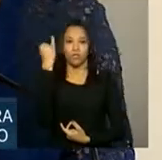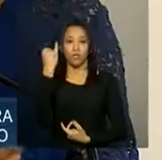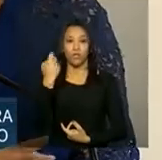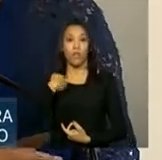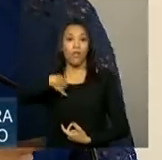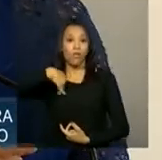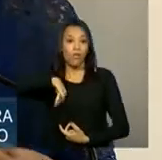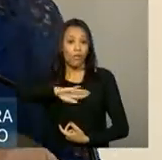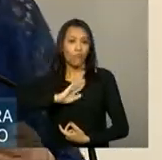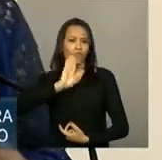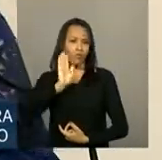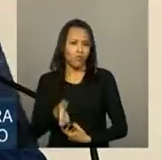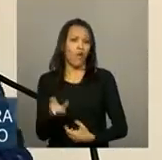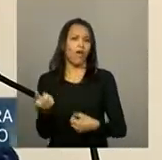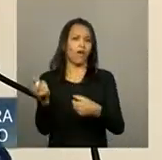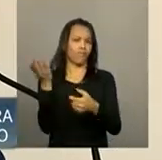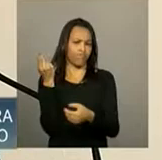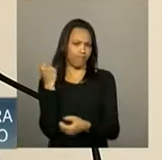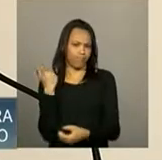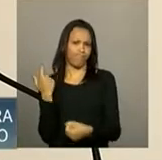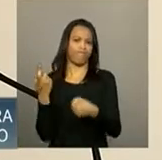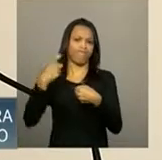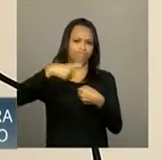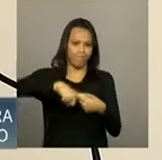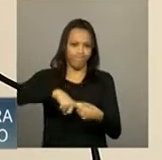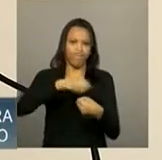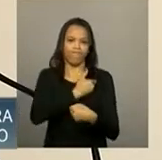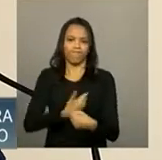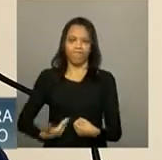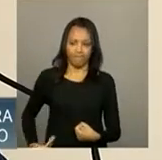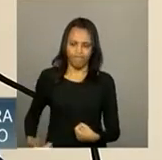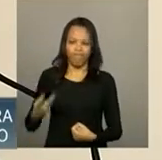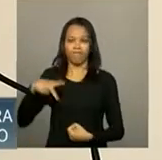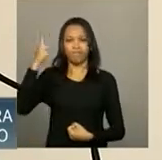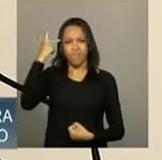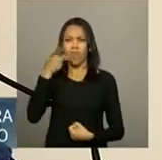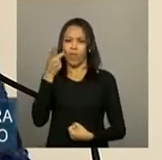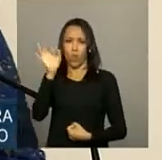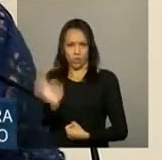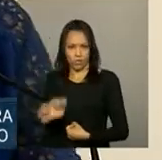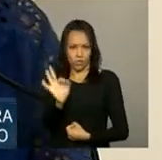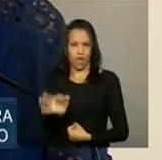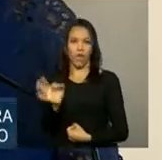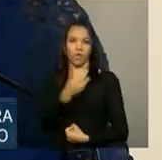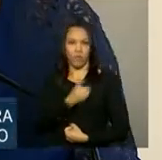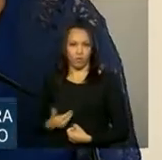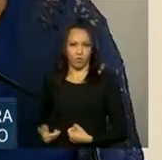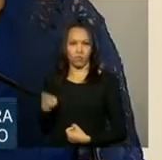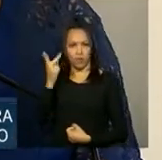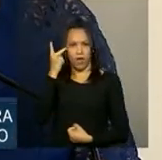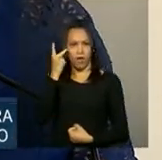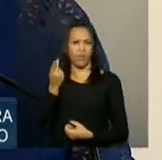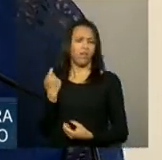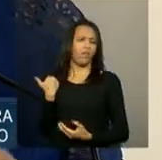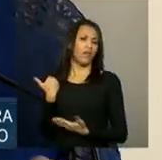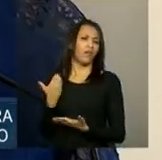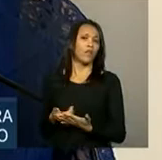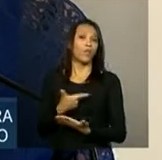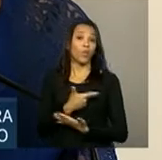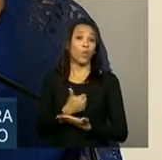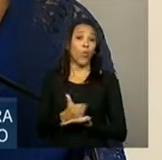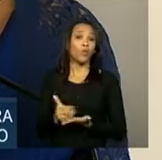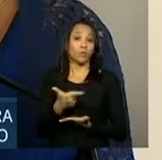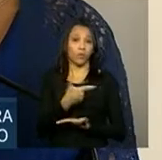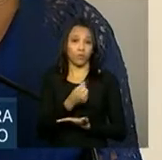viemos fazendo essa parceria Governador falou de forma correta desde o início de 2011